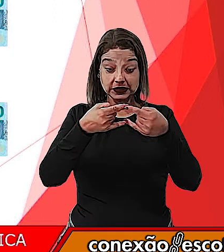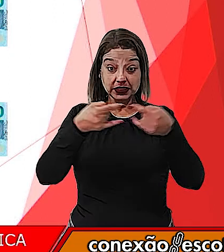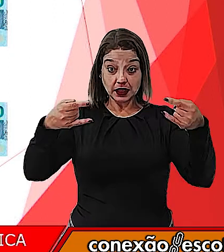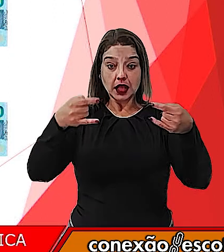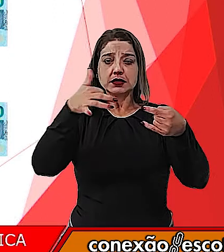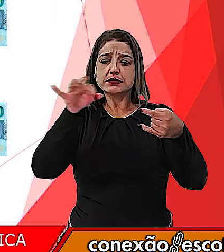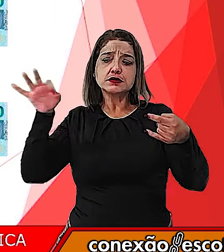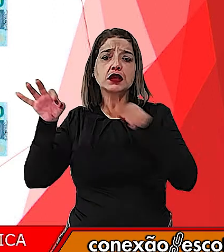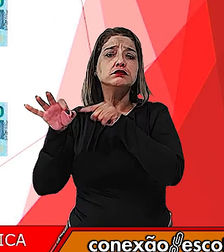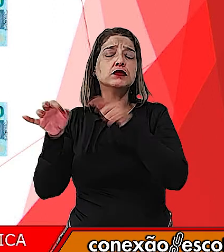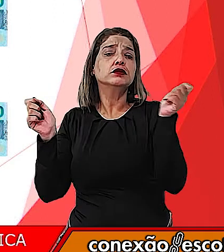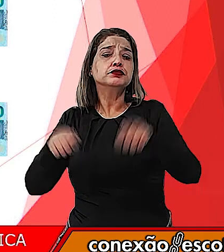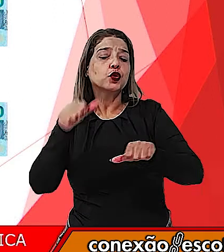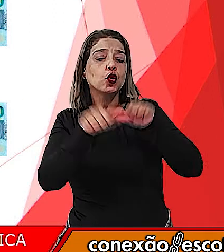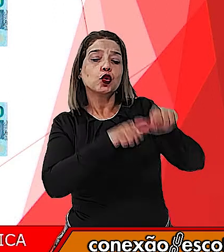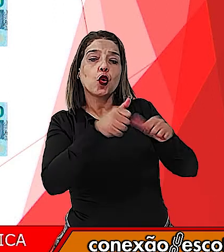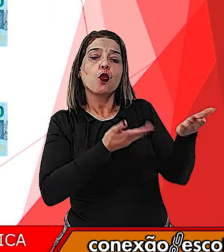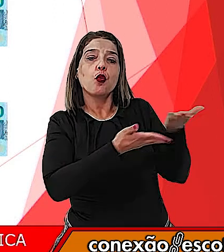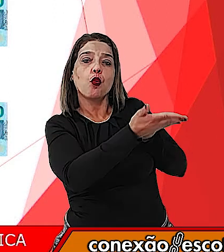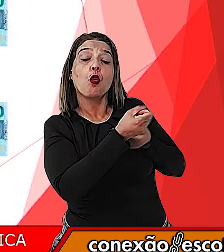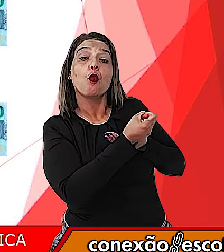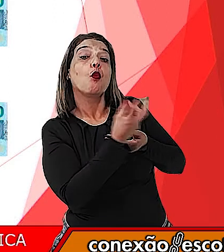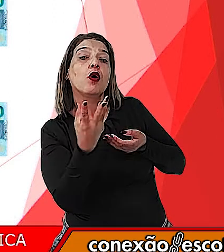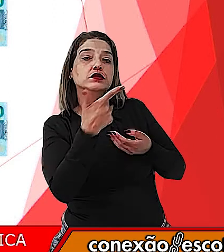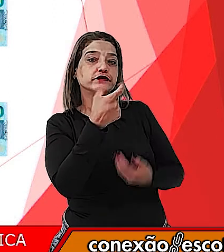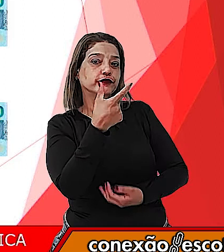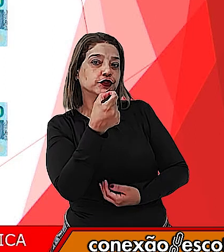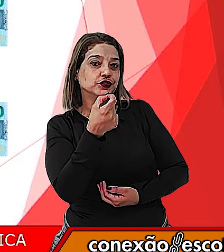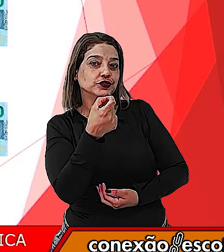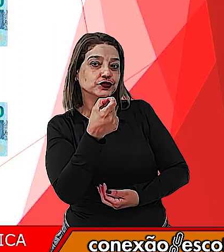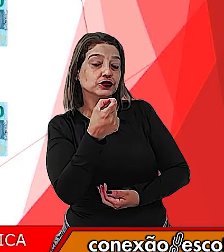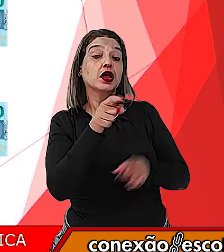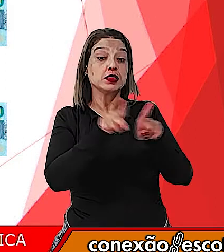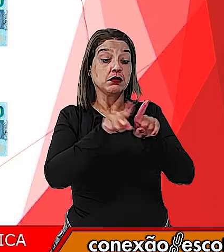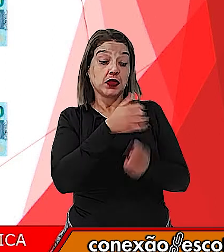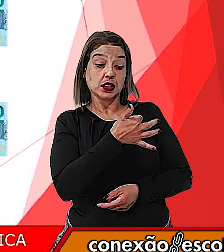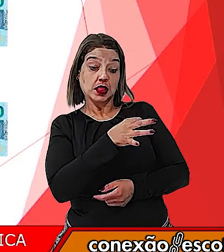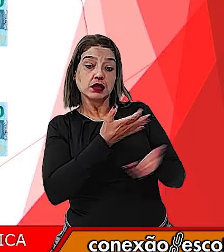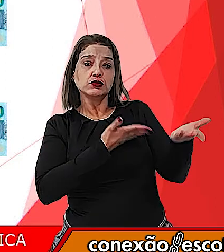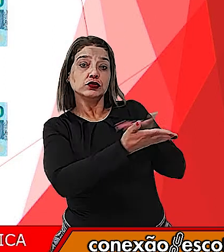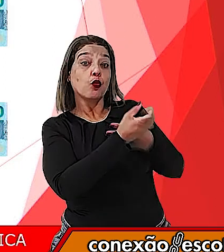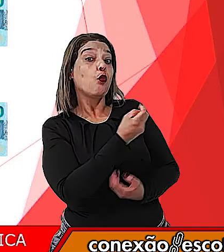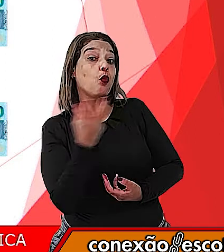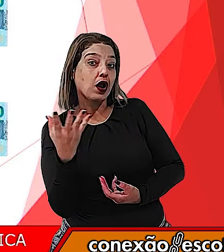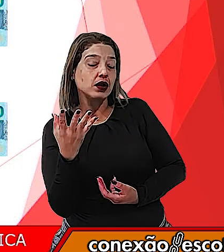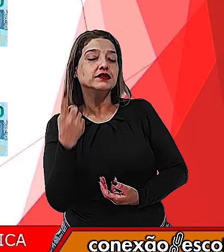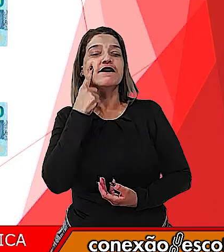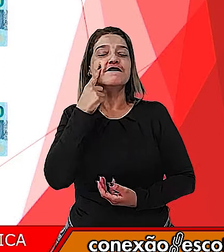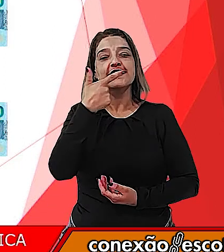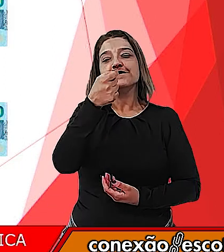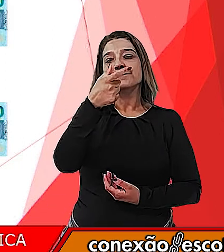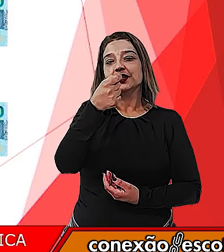de R$ 100 pode ser trocada por quantas cédulas de R$ 20 e de R$ 10? De 20,